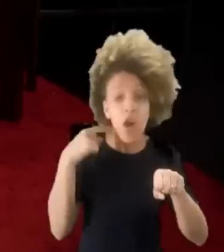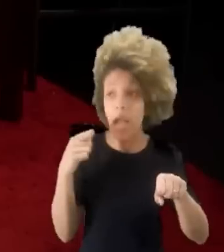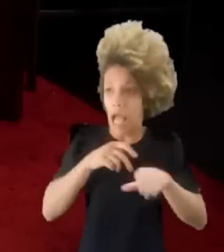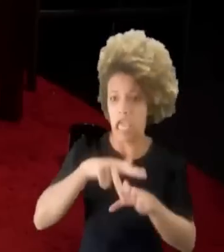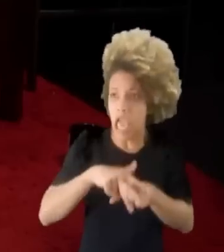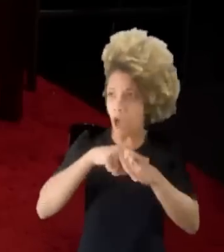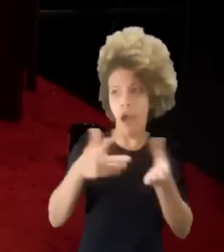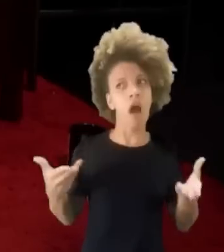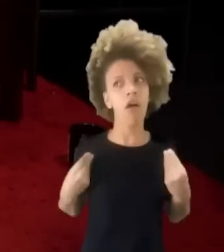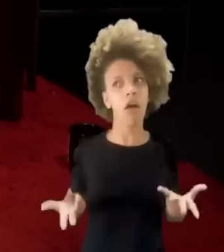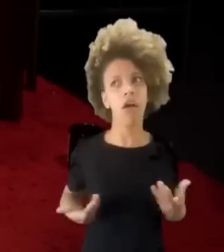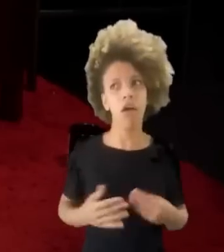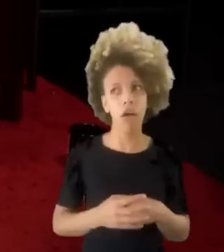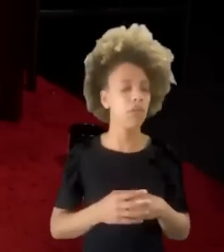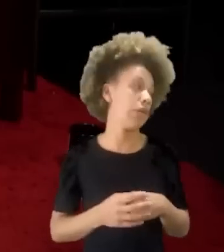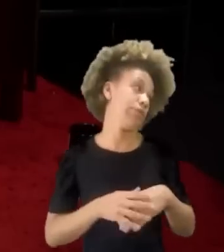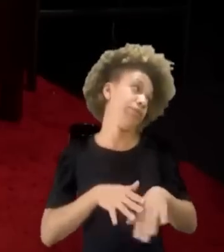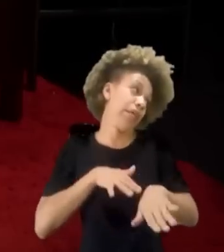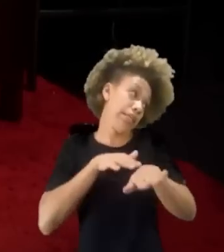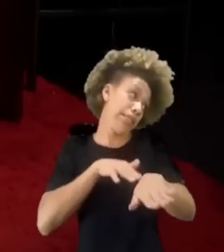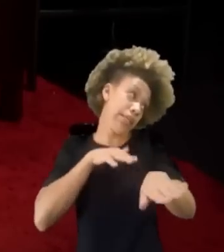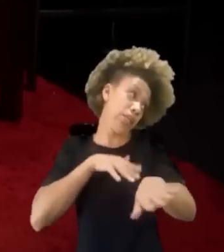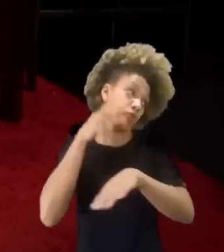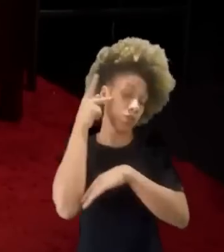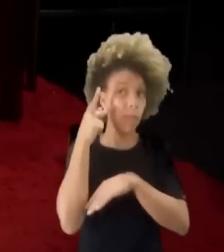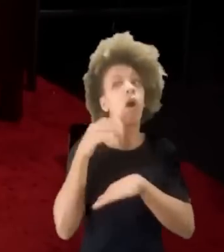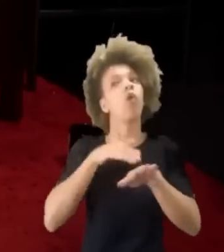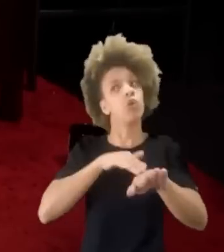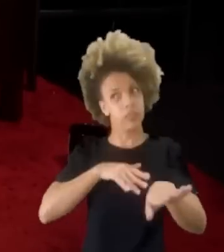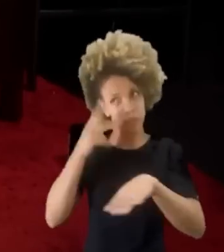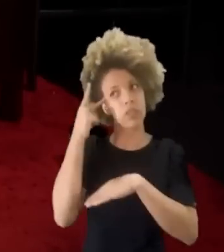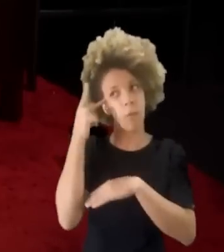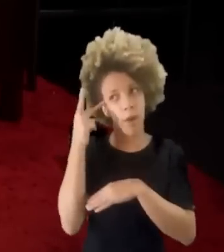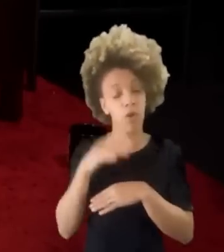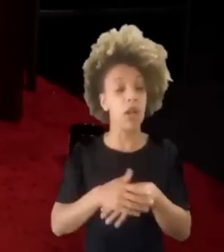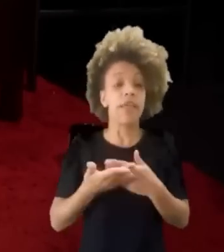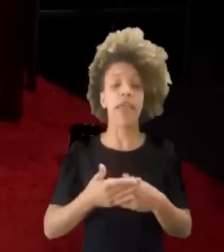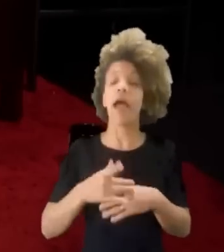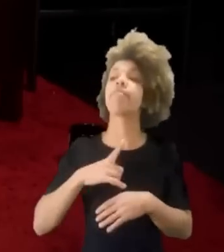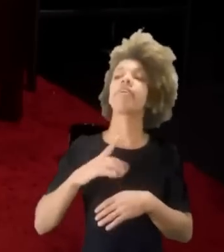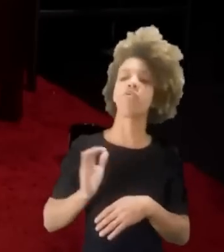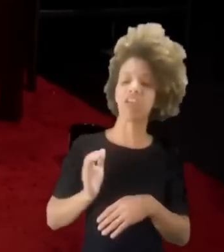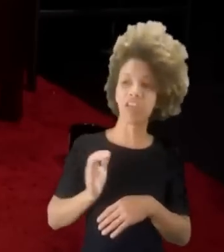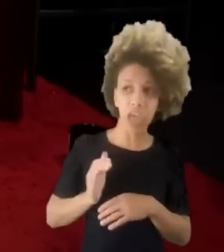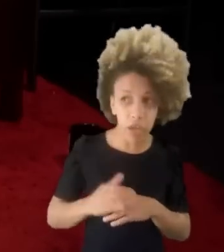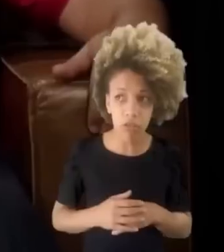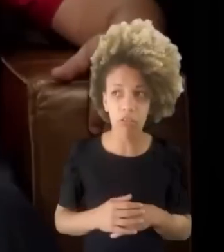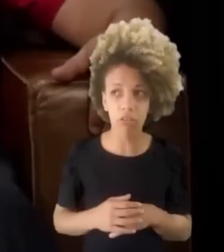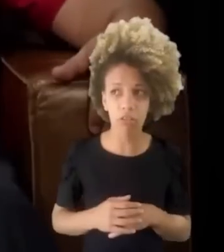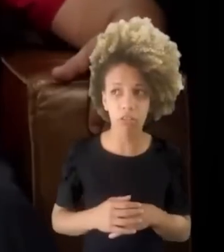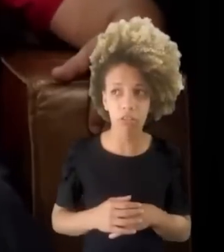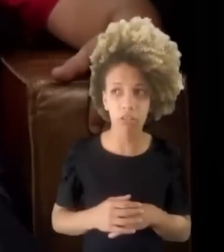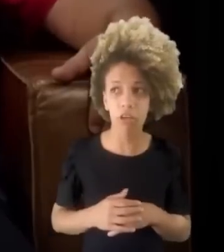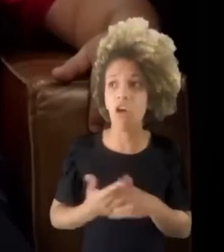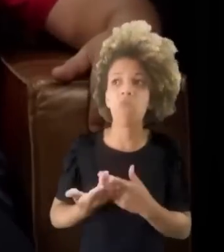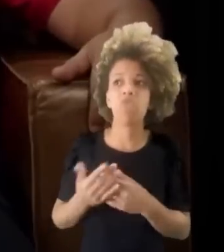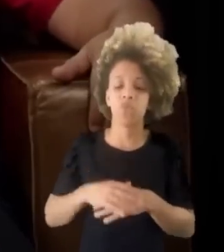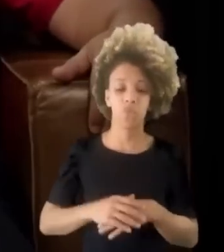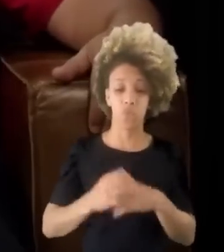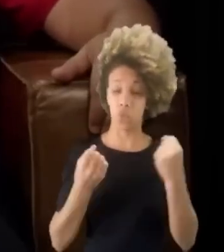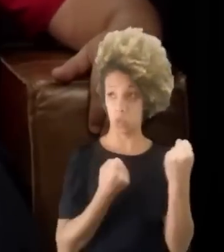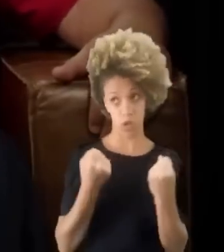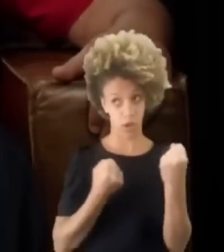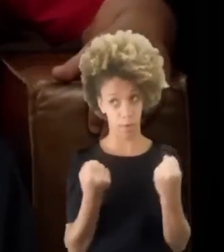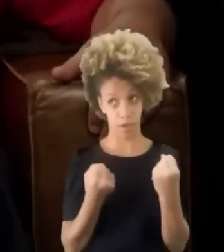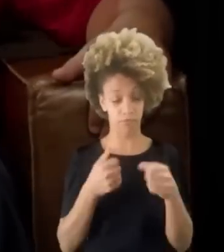eu entendi a parada trânsito de São Paulo trânsito de São Paulo e aí vem um Playboy num num Camaro